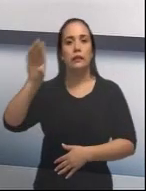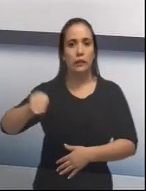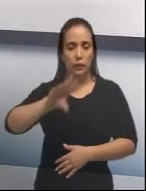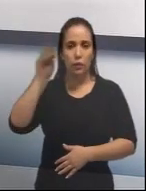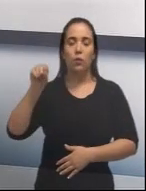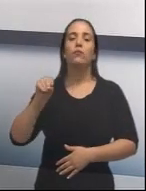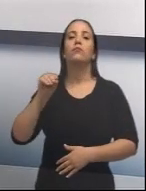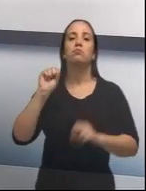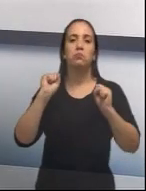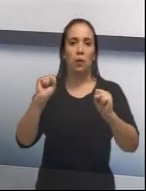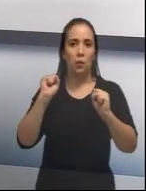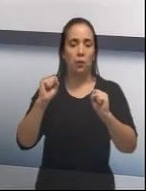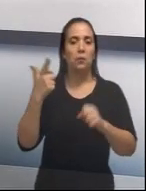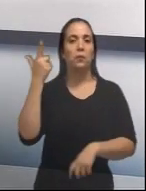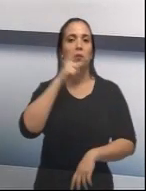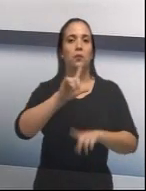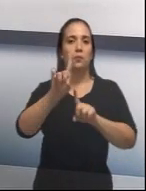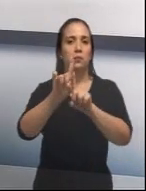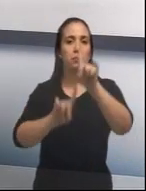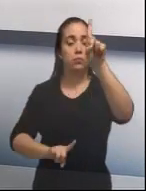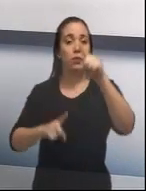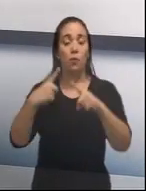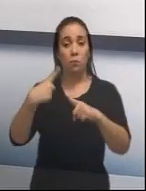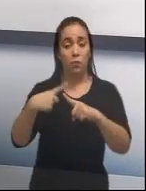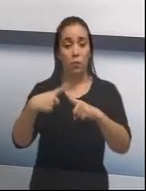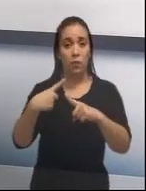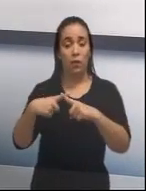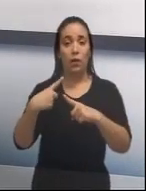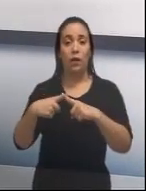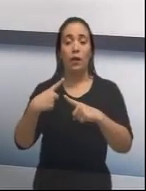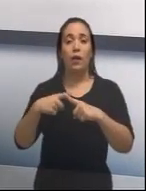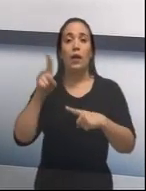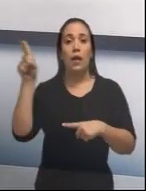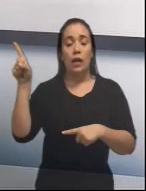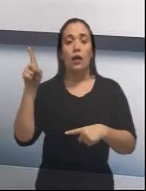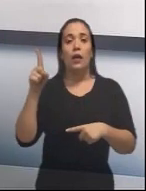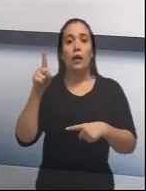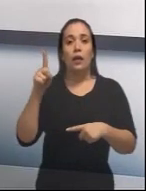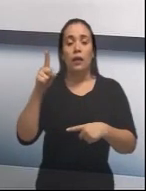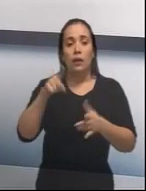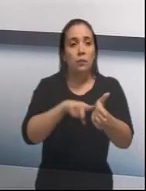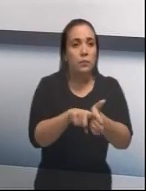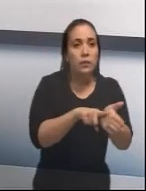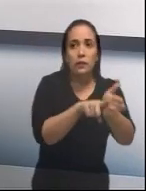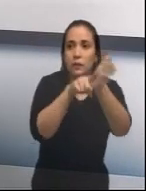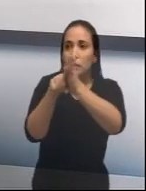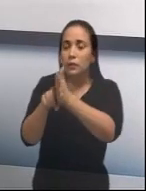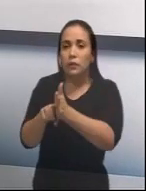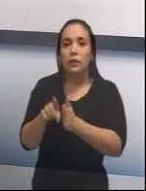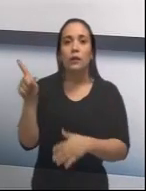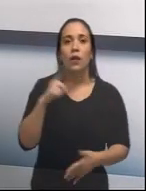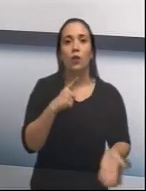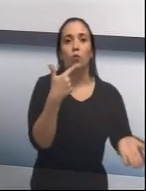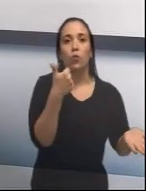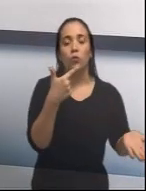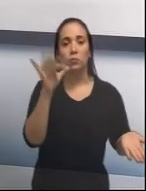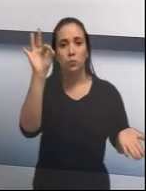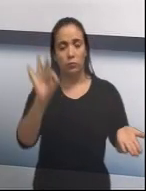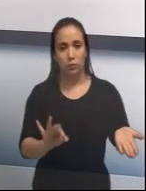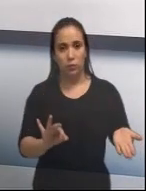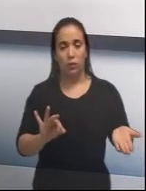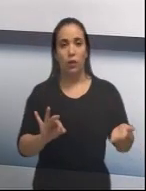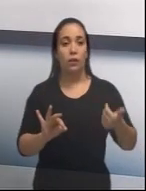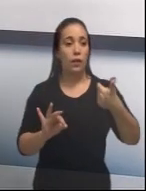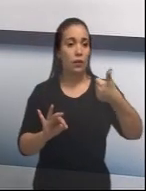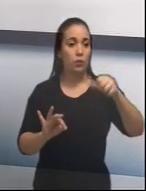Gomes. Por que falar em Ciro Gomes? Apesar de pontuar razoavelmente nas pesquisas, sem Lula, vai a 12% contra